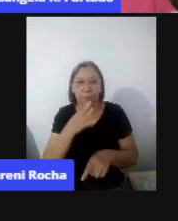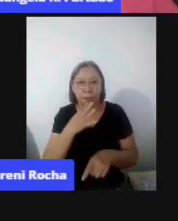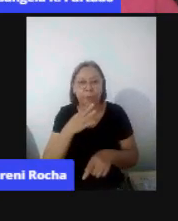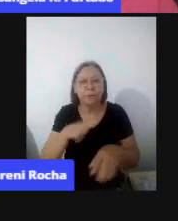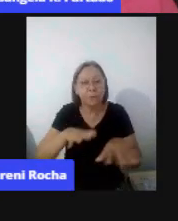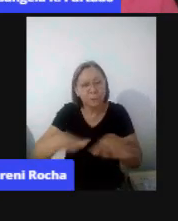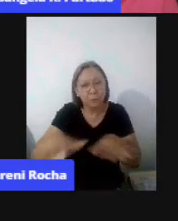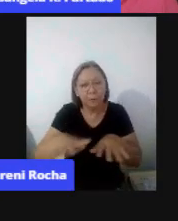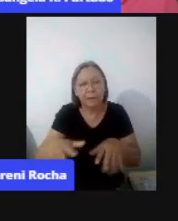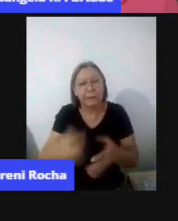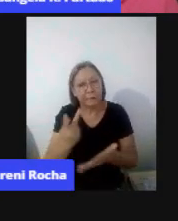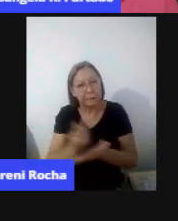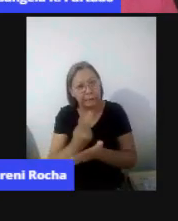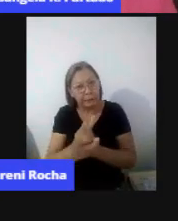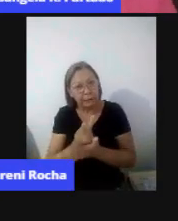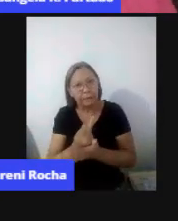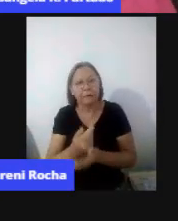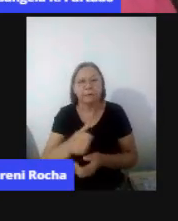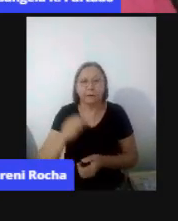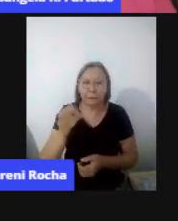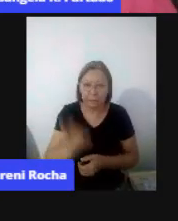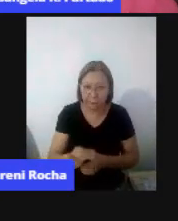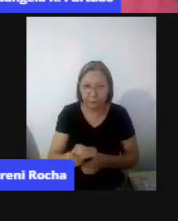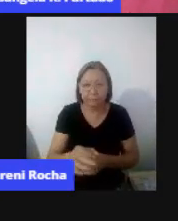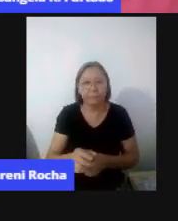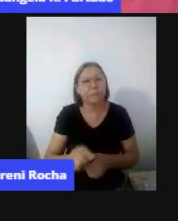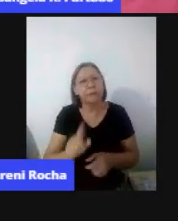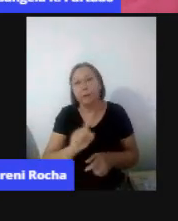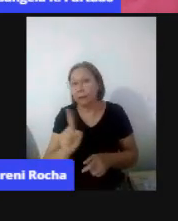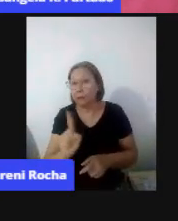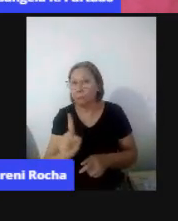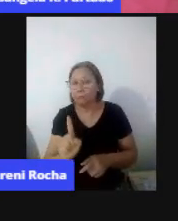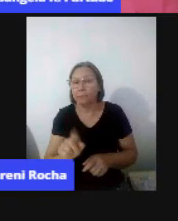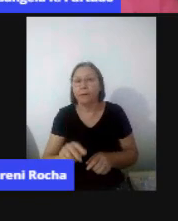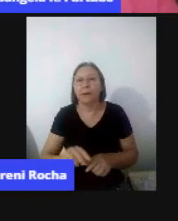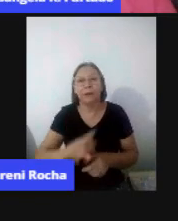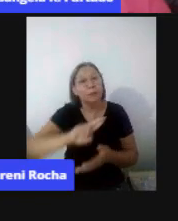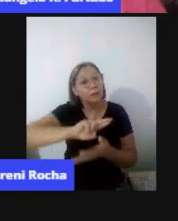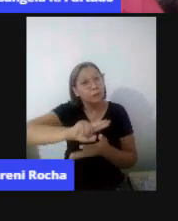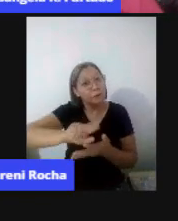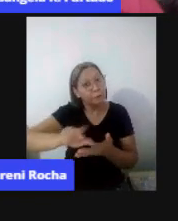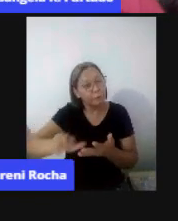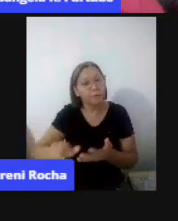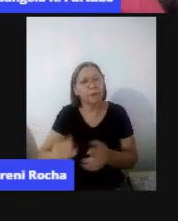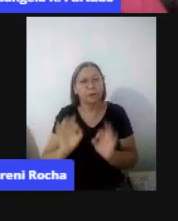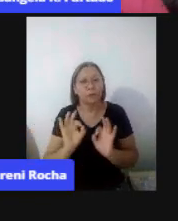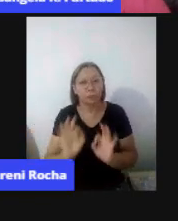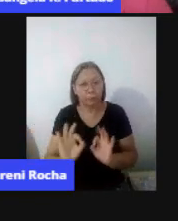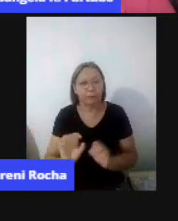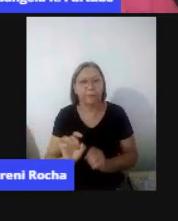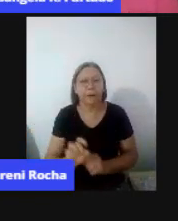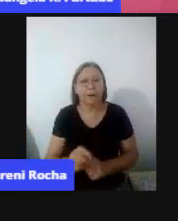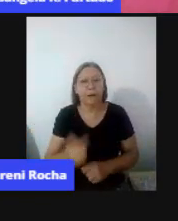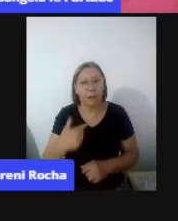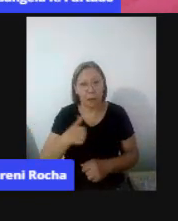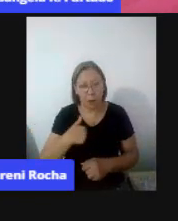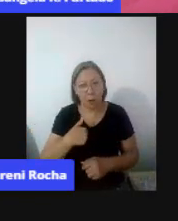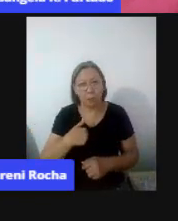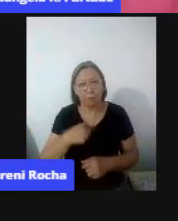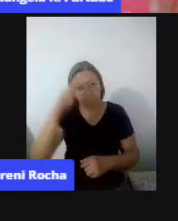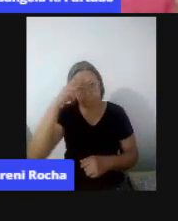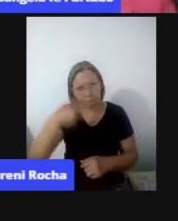errado? Não, é uma outra forma, né? Eu mesmo monto e filmo minhas aulas. Ótimo,